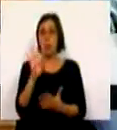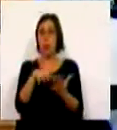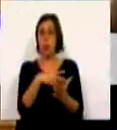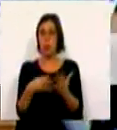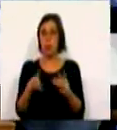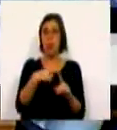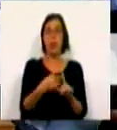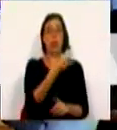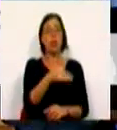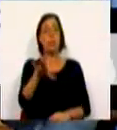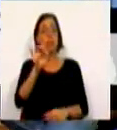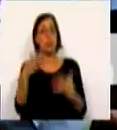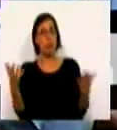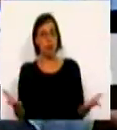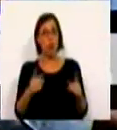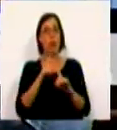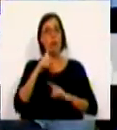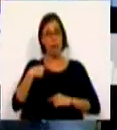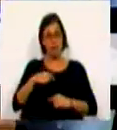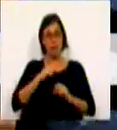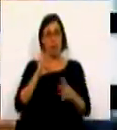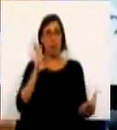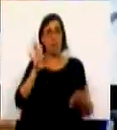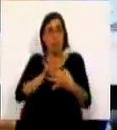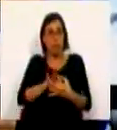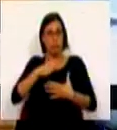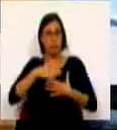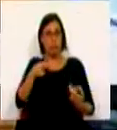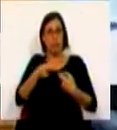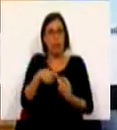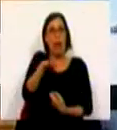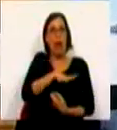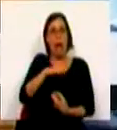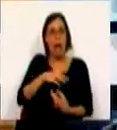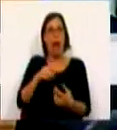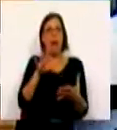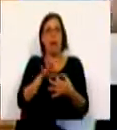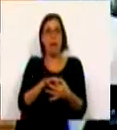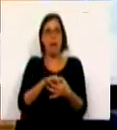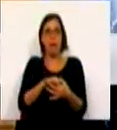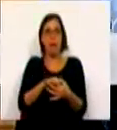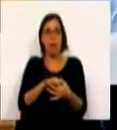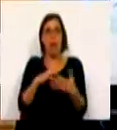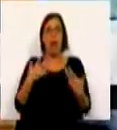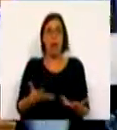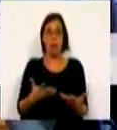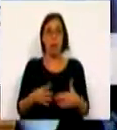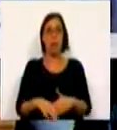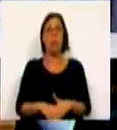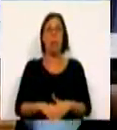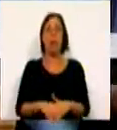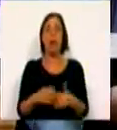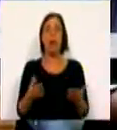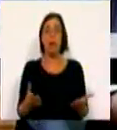para 2018, no que à Presidência da Modernização Administrativa nas áreas que compreende atualmente,